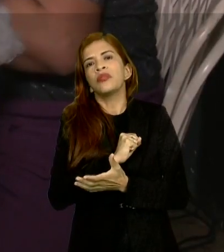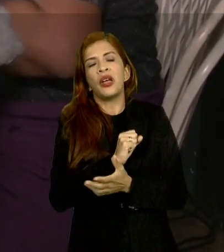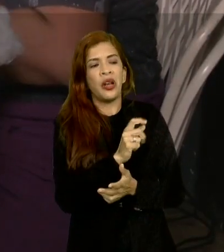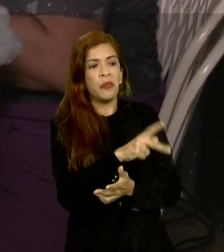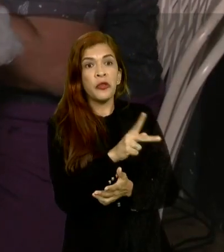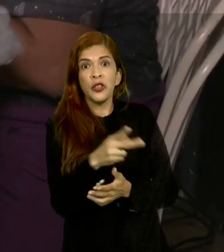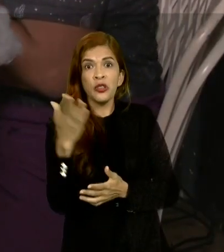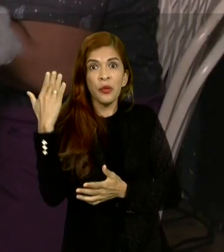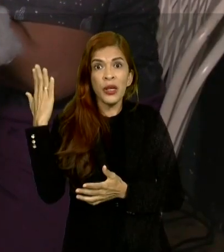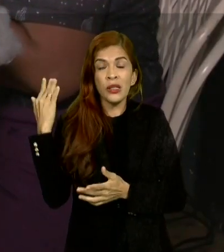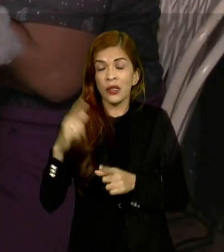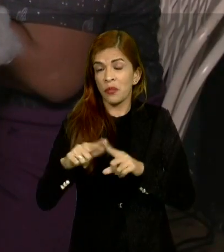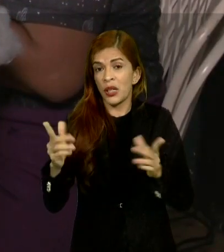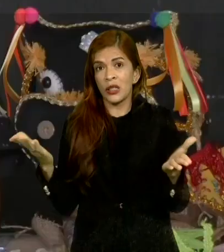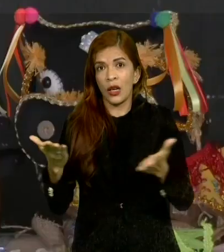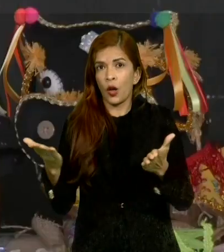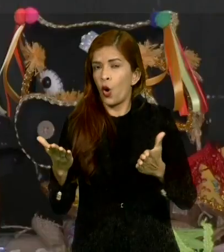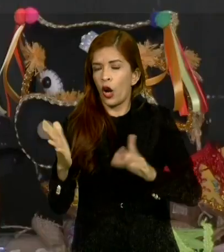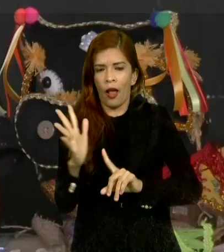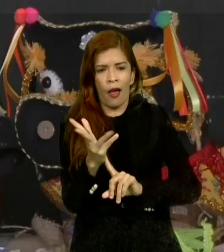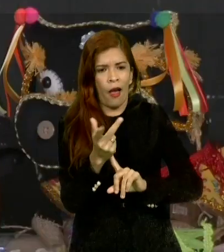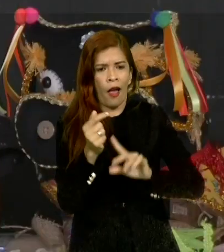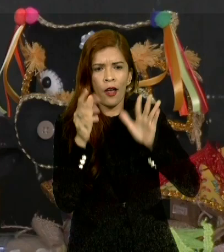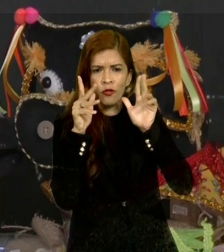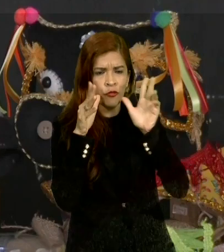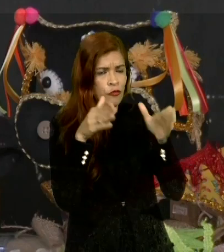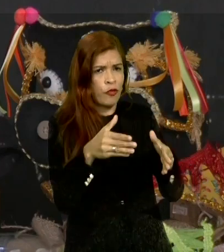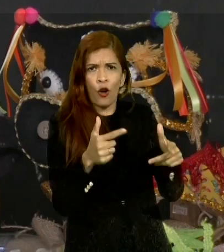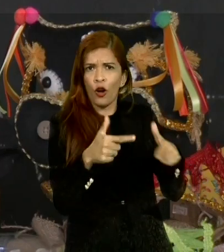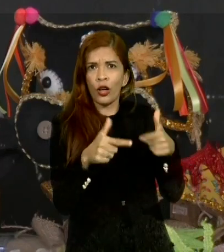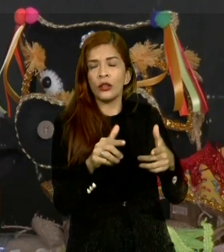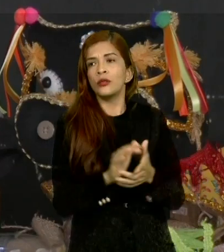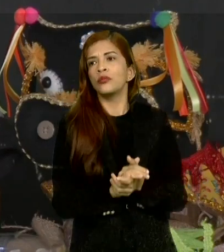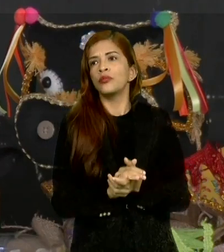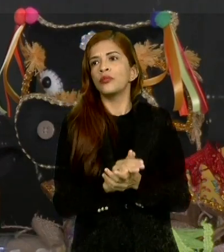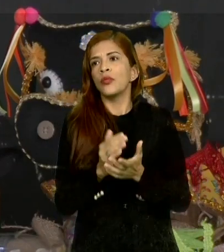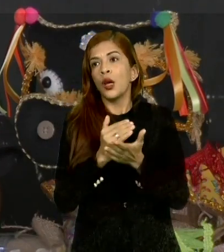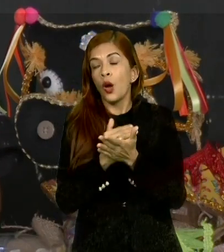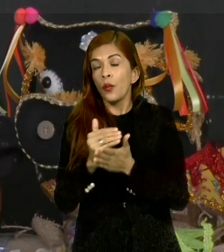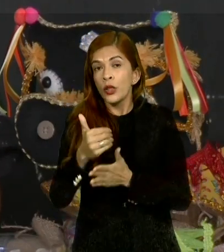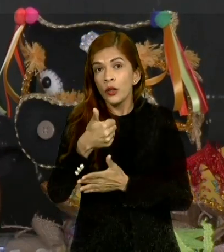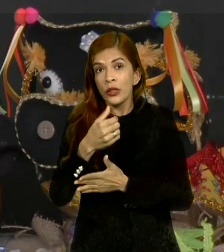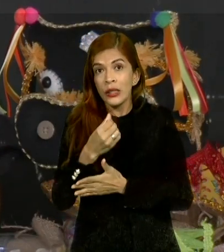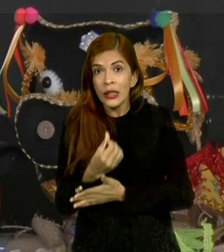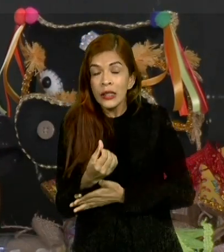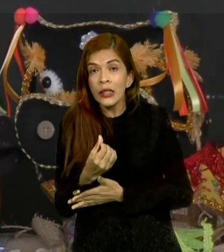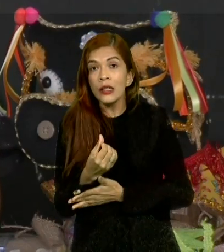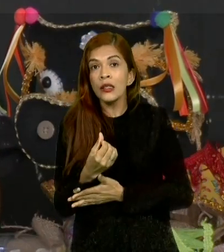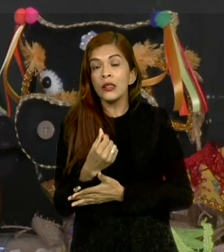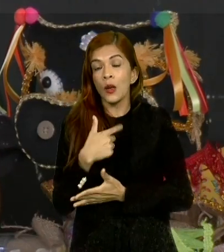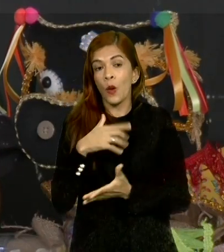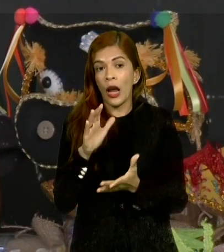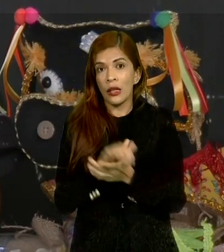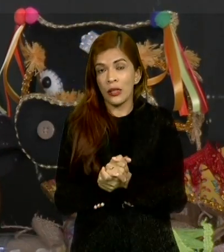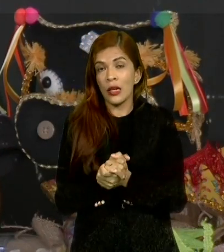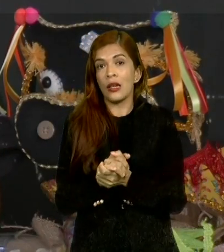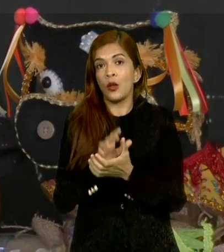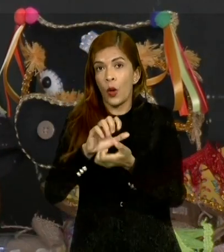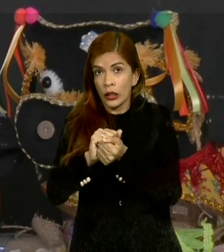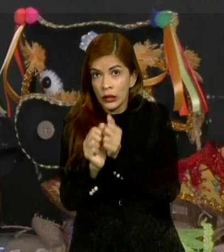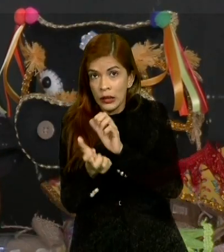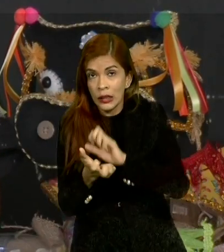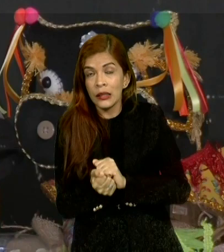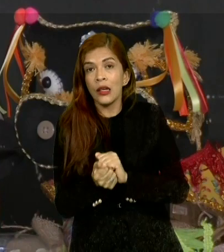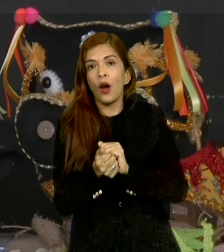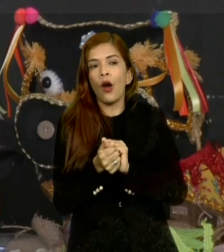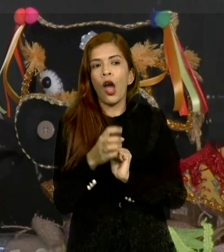dedicar exclusivamente à arte. Comecei há 16 anos, logo após o casamento, né? Casei com um artesão e eu fui